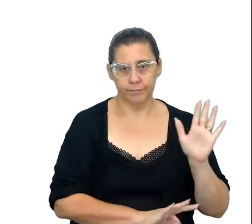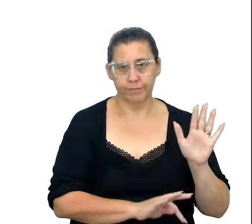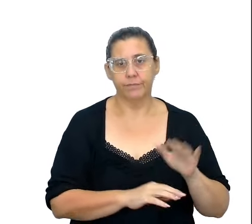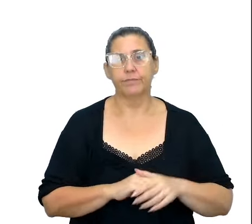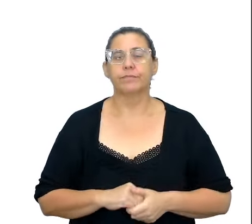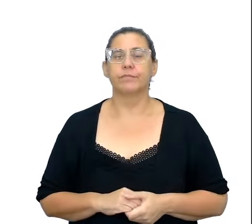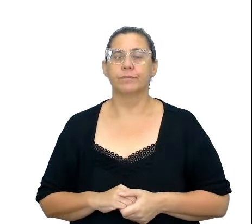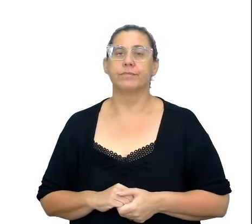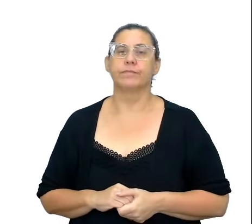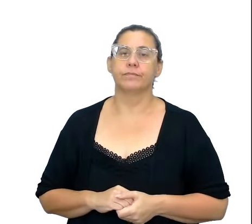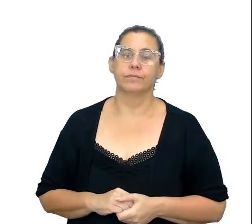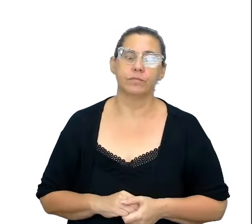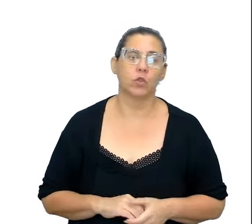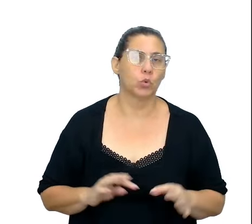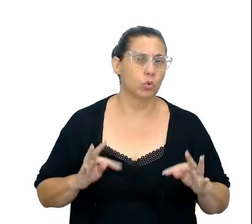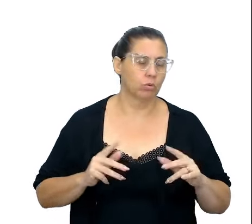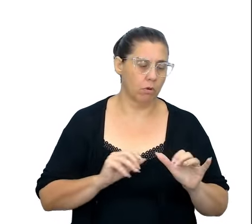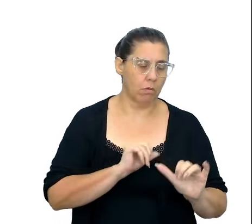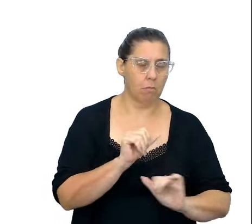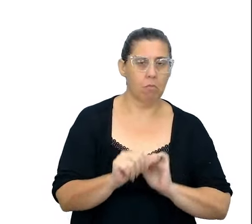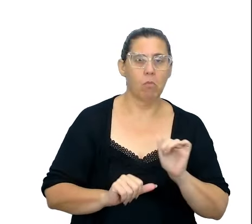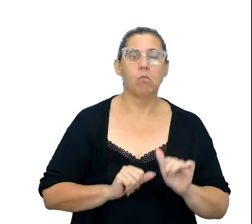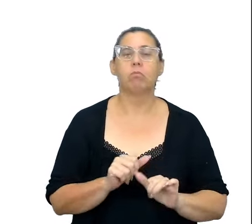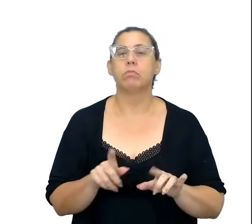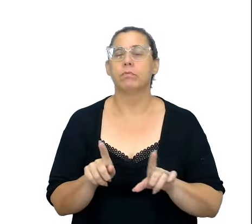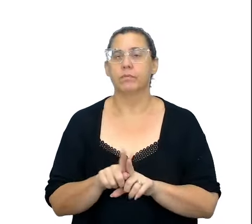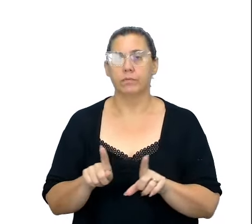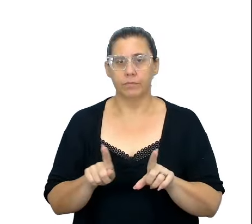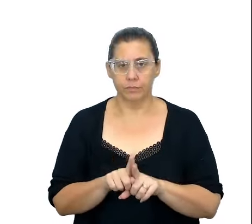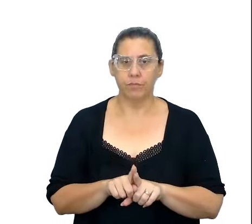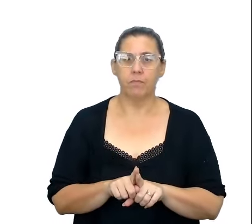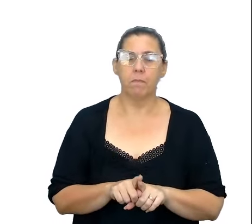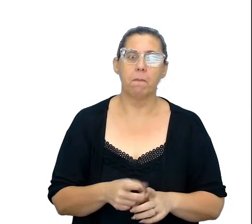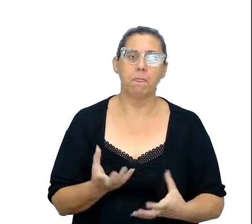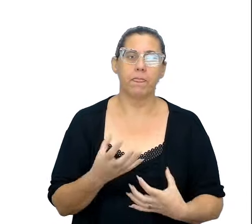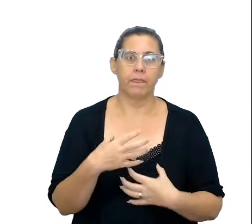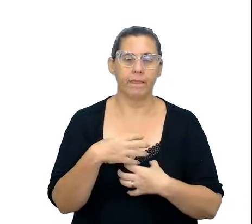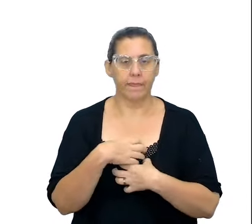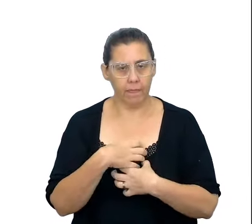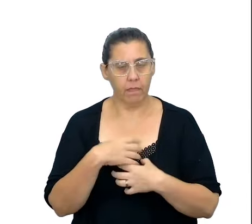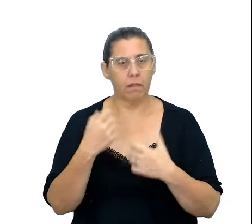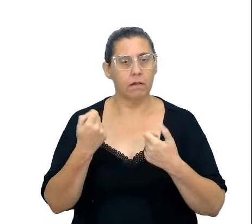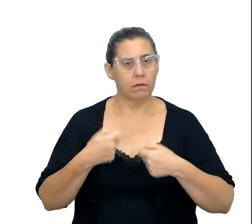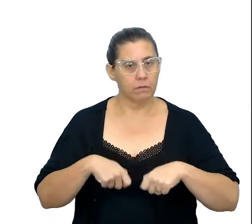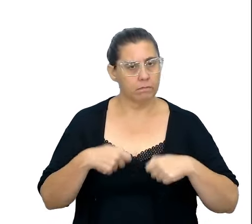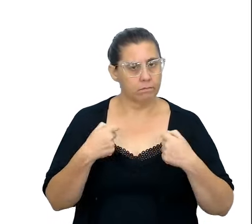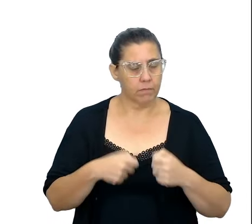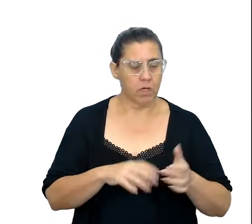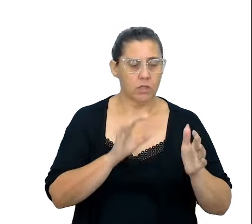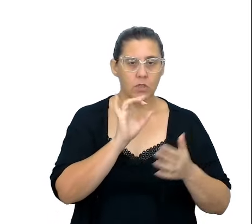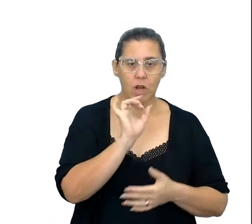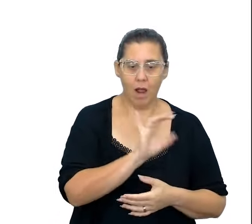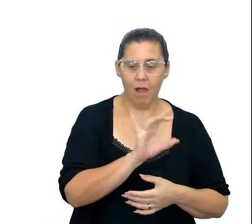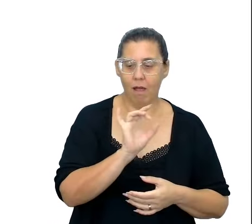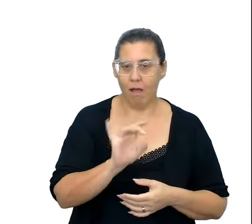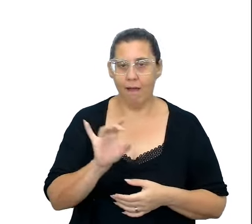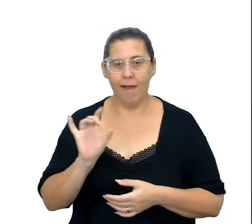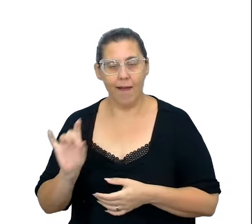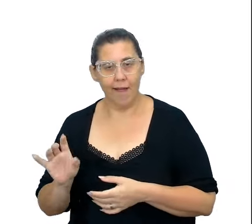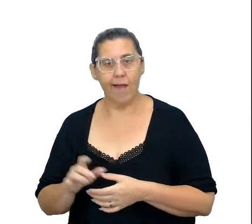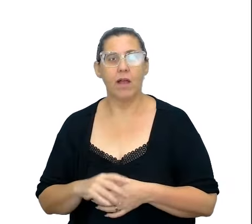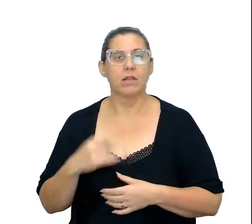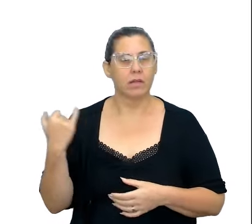os elementos também mudam, né, para proporcionar aí esse efeito de sentido necessário dentro de cada gênero textual. E